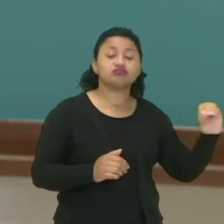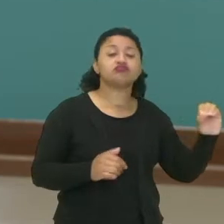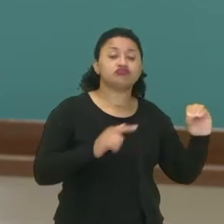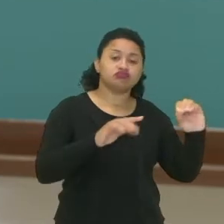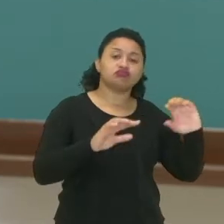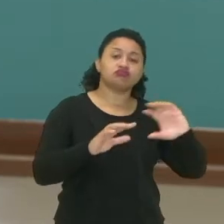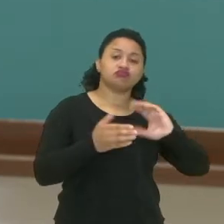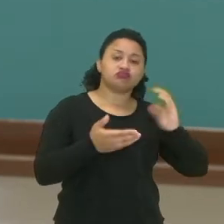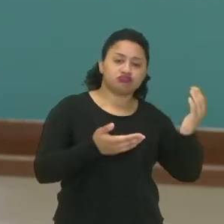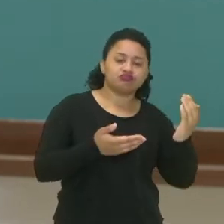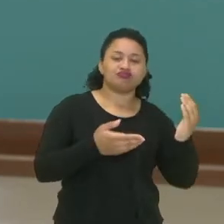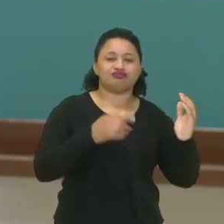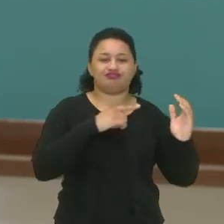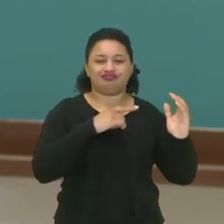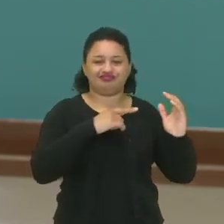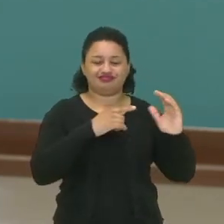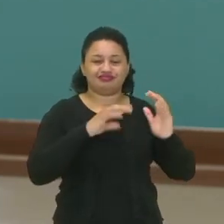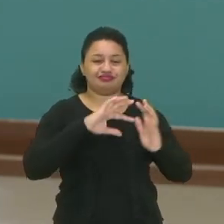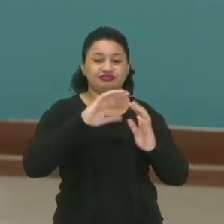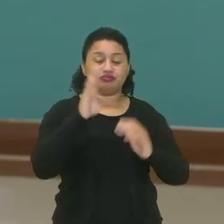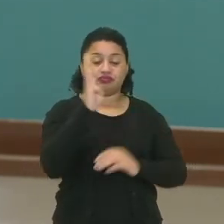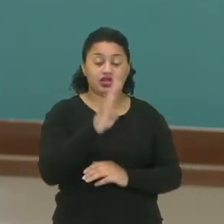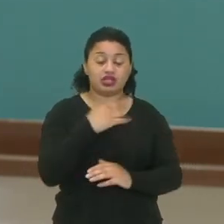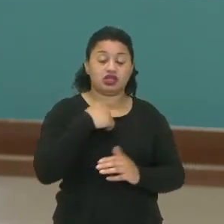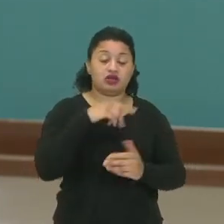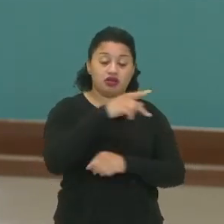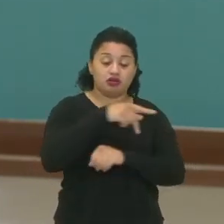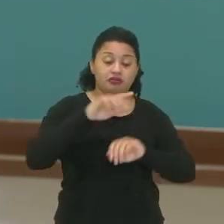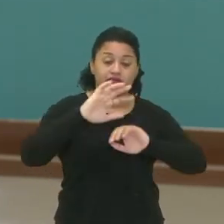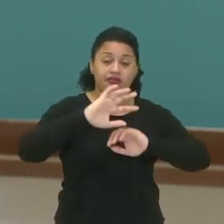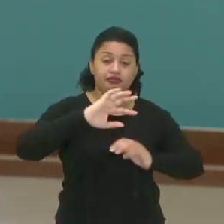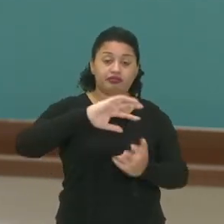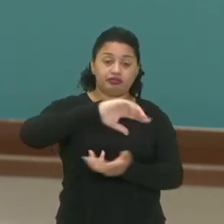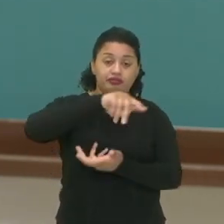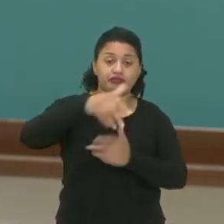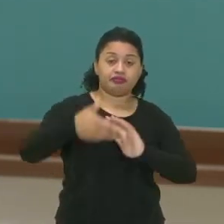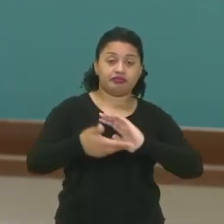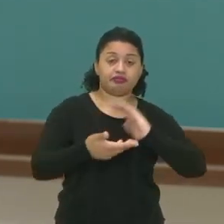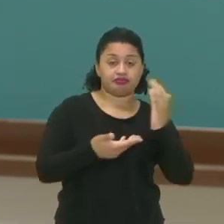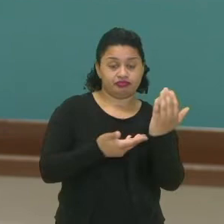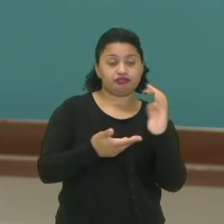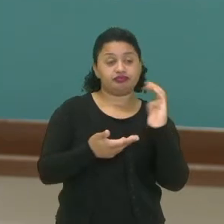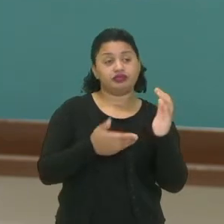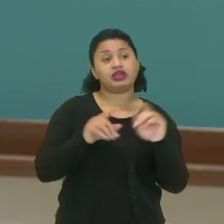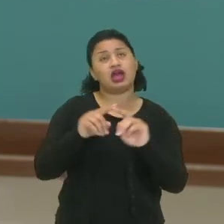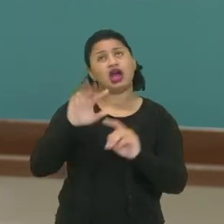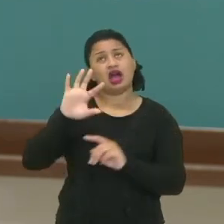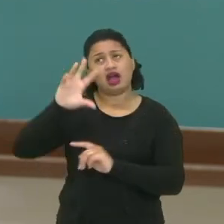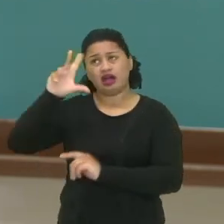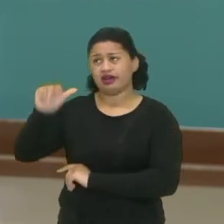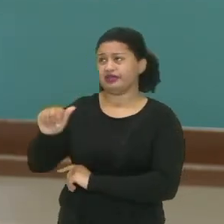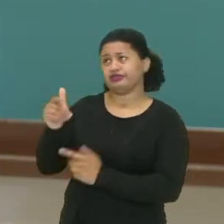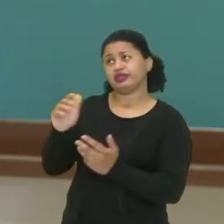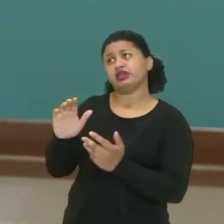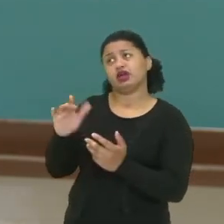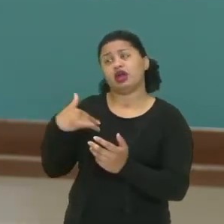ocidental. Nós somos um país, né, o Brasil é um país ocidental. A África pode dizer que ela é de todos os